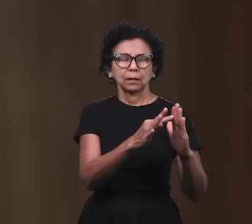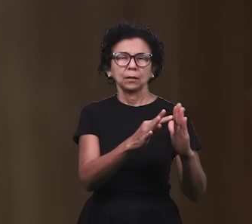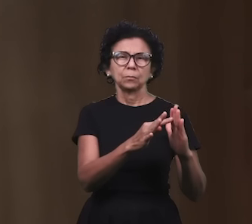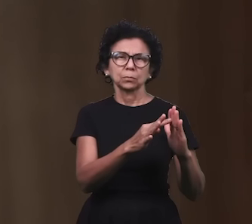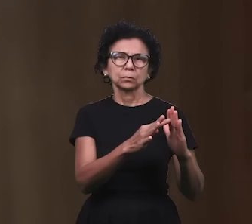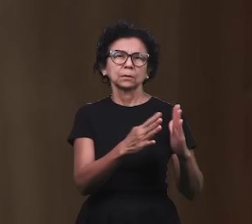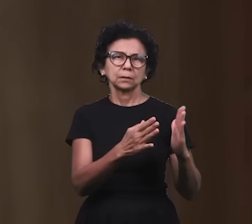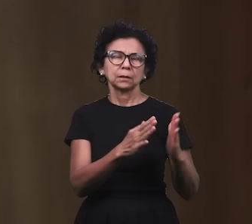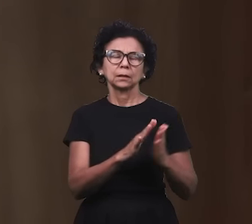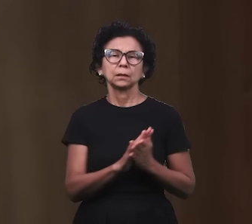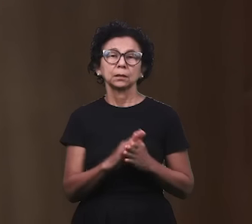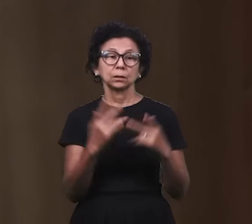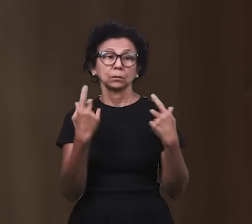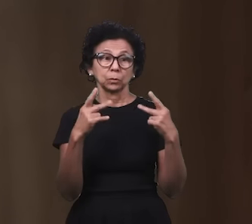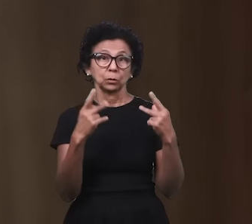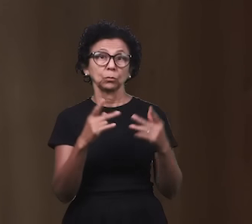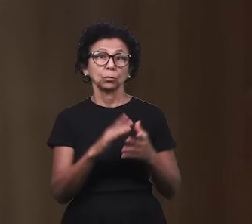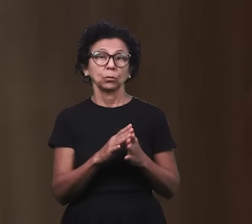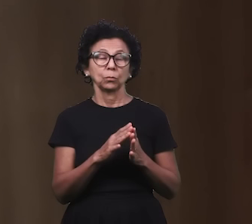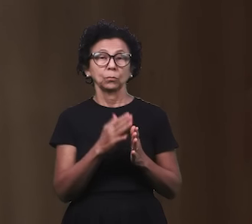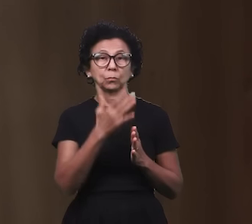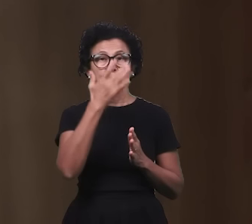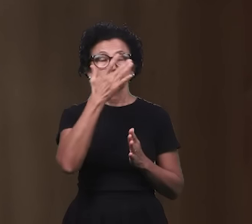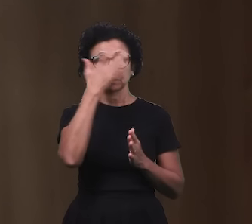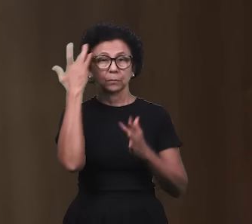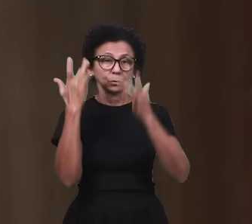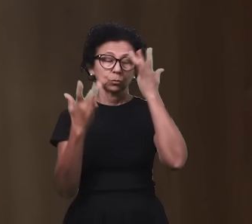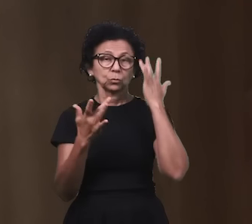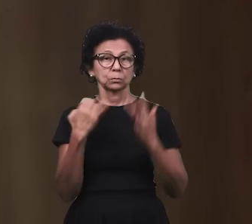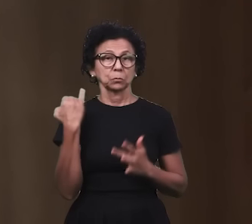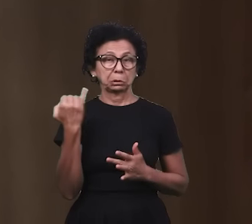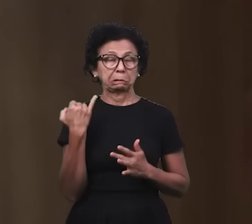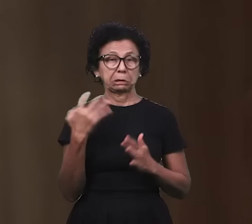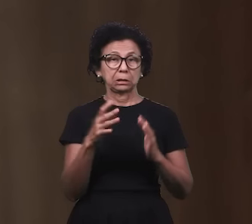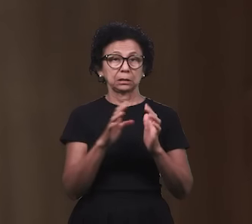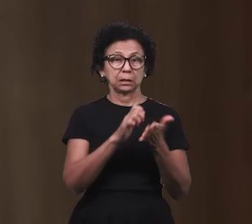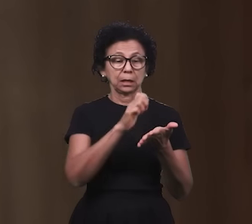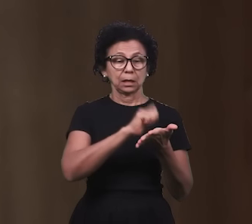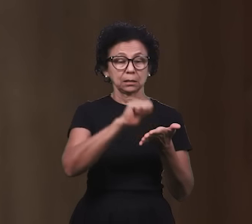doutores. E é interessante nós sabermos que no templo,